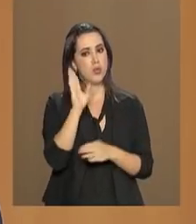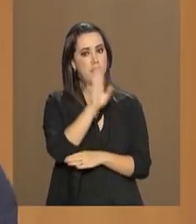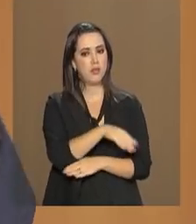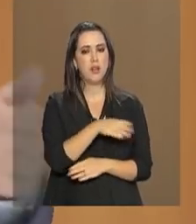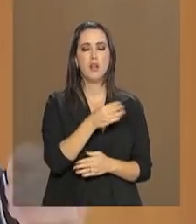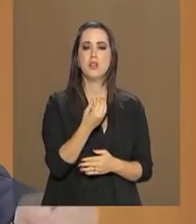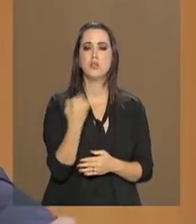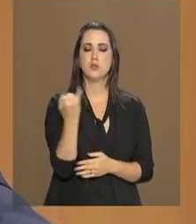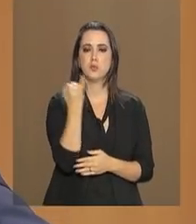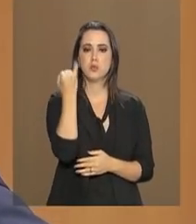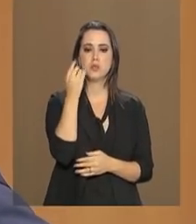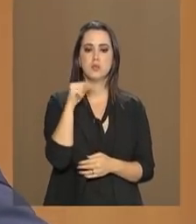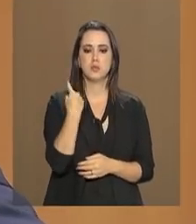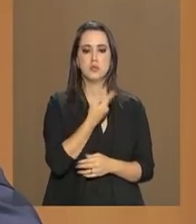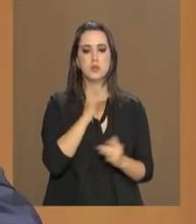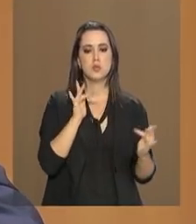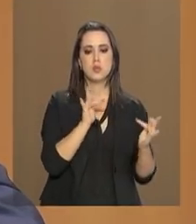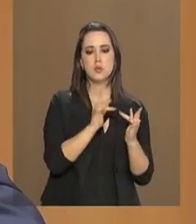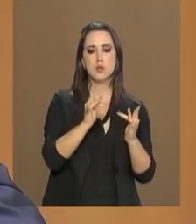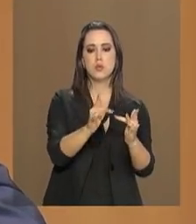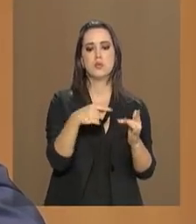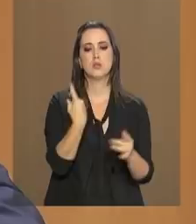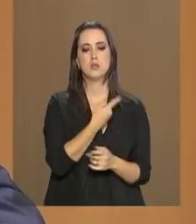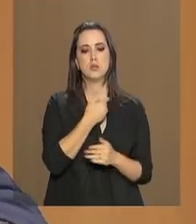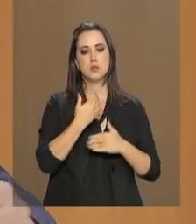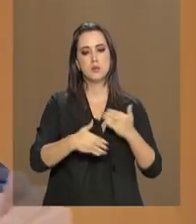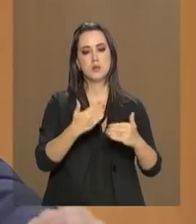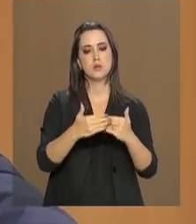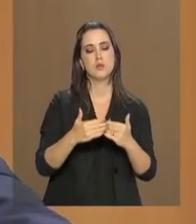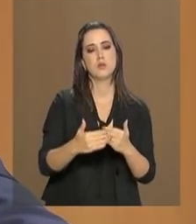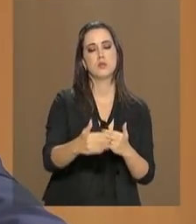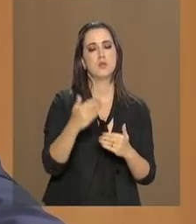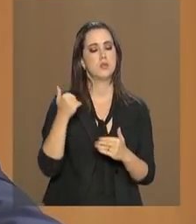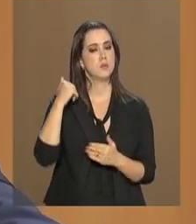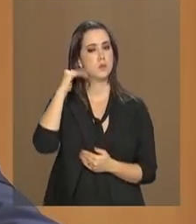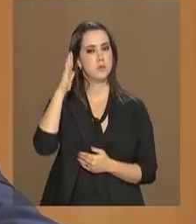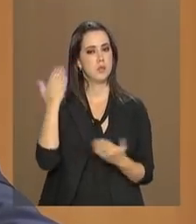E o contato que nós manteremos mais intensamente a partir de agora.